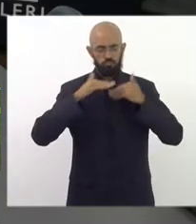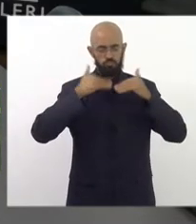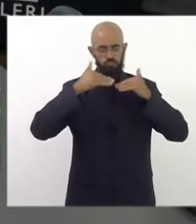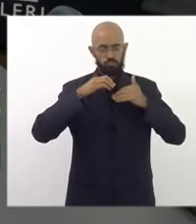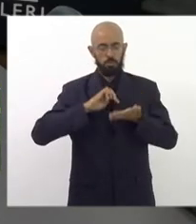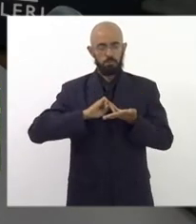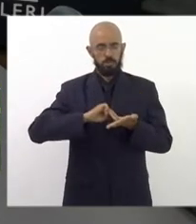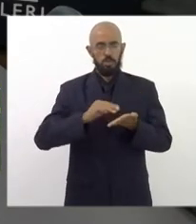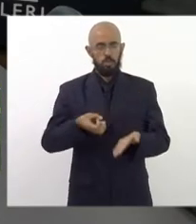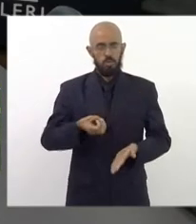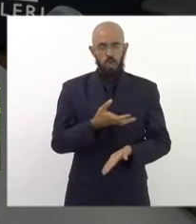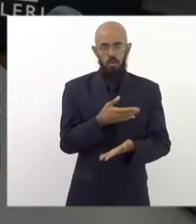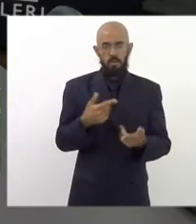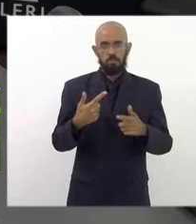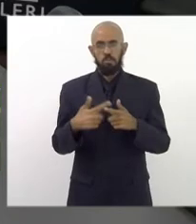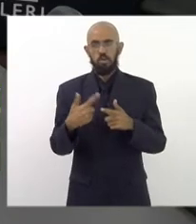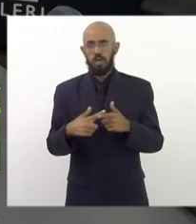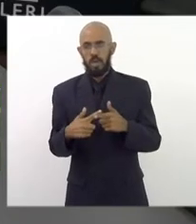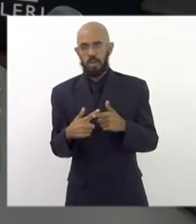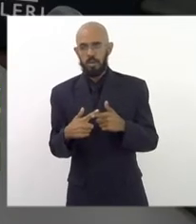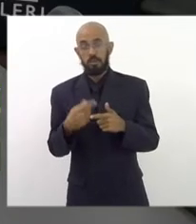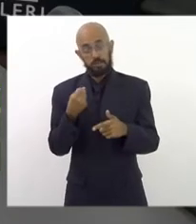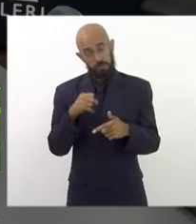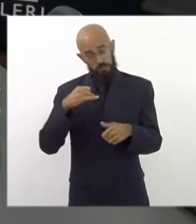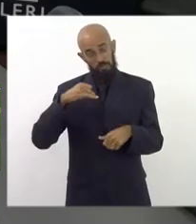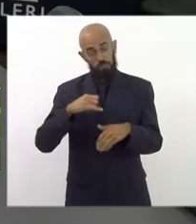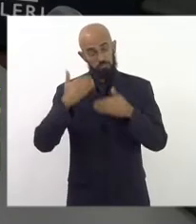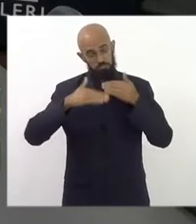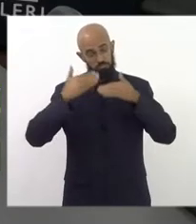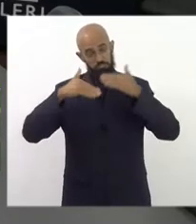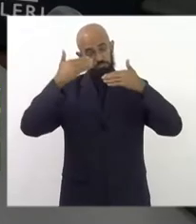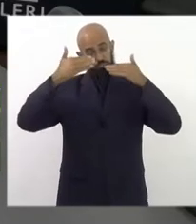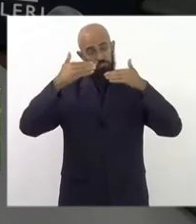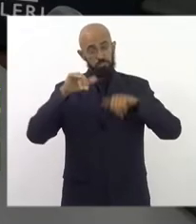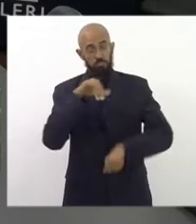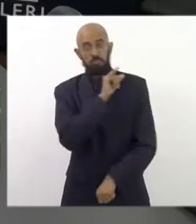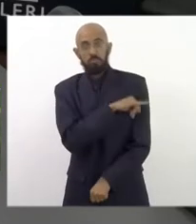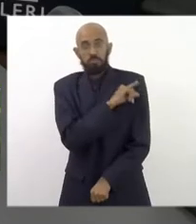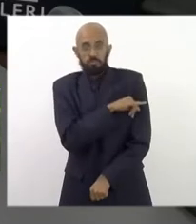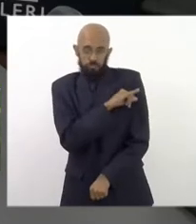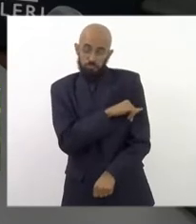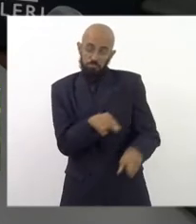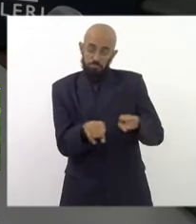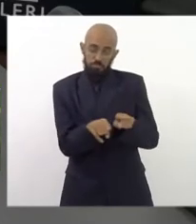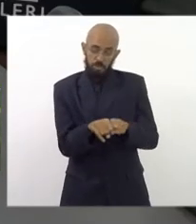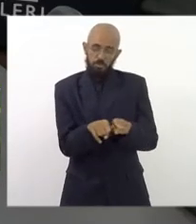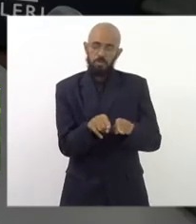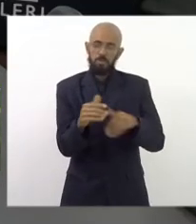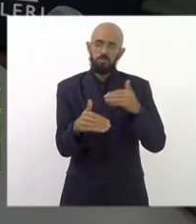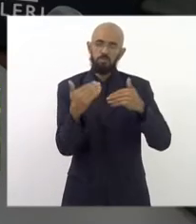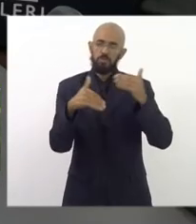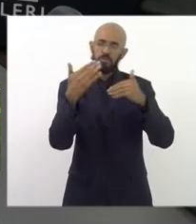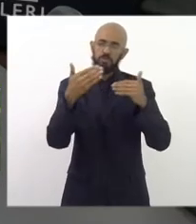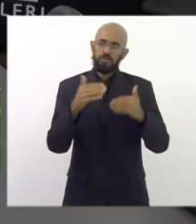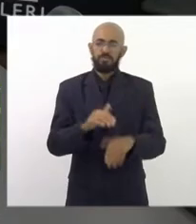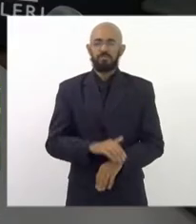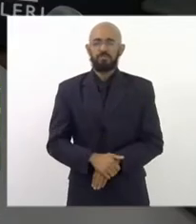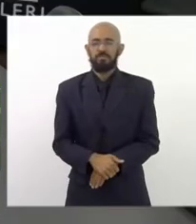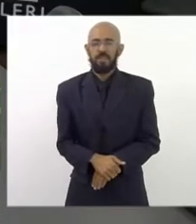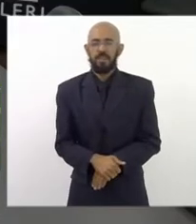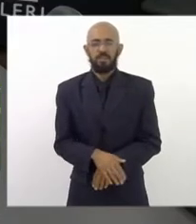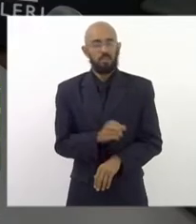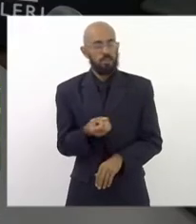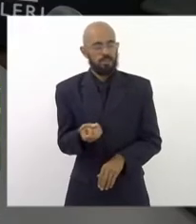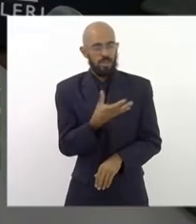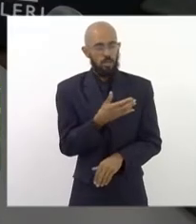missão, porque tendo sucesso na nova missão, o Rio de Janeiro terá sucesso, não é isso? Então, desejo sucesso na sua nova